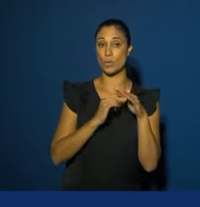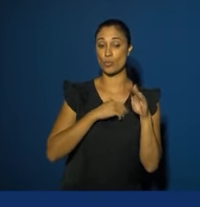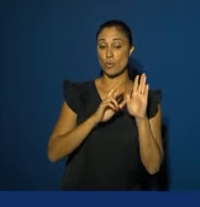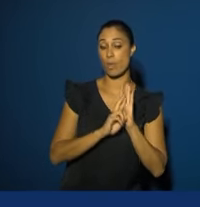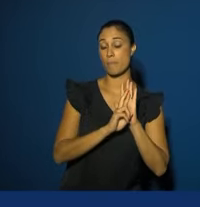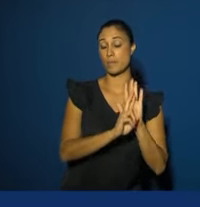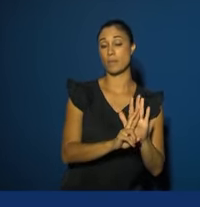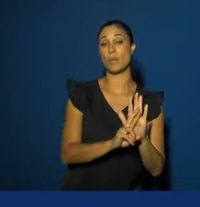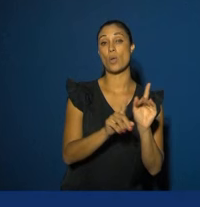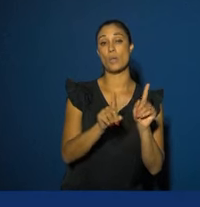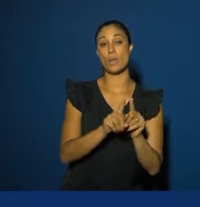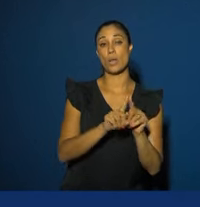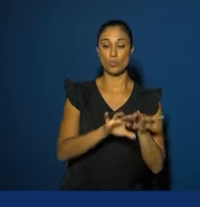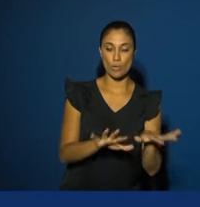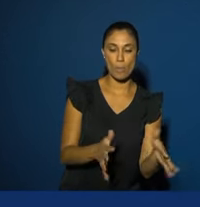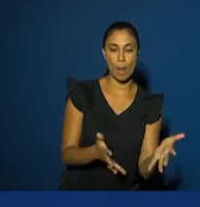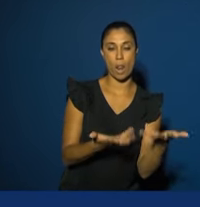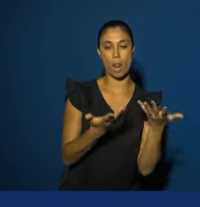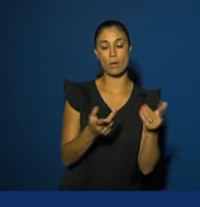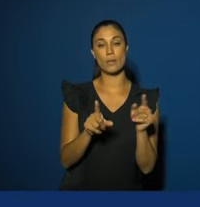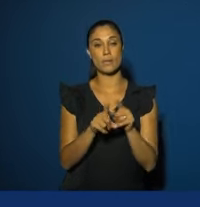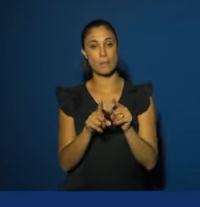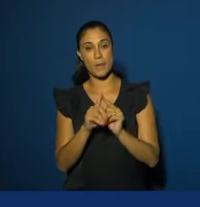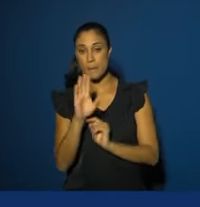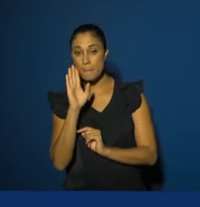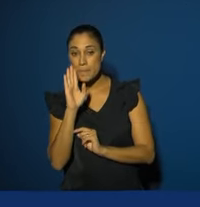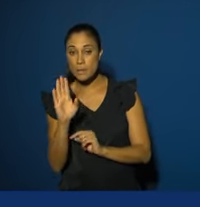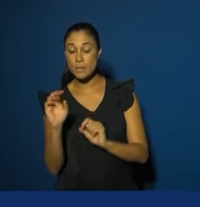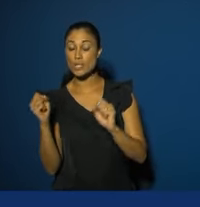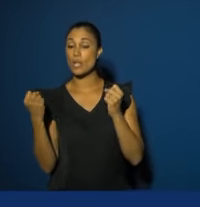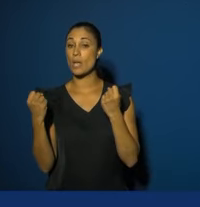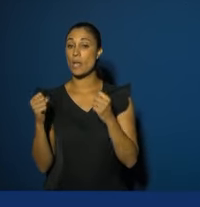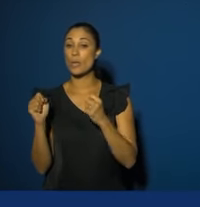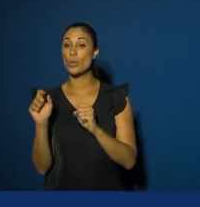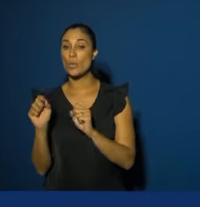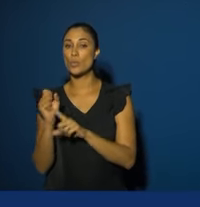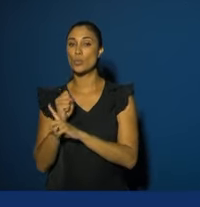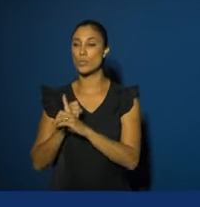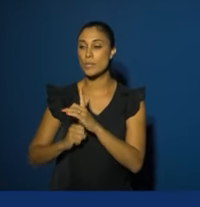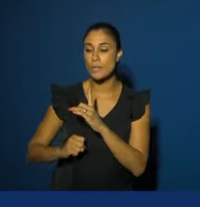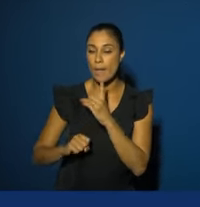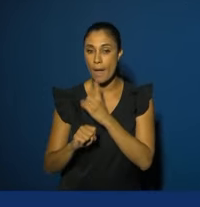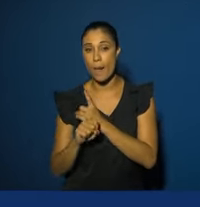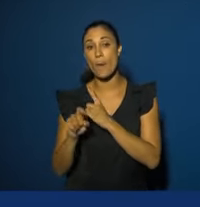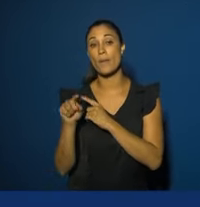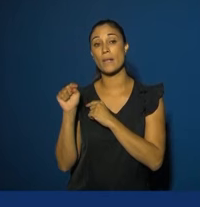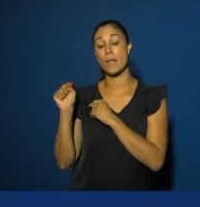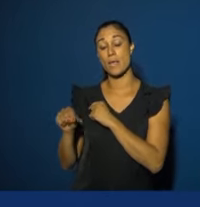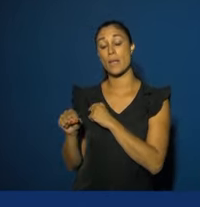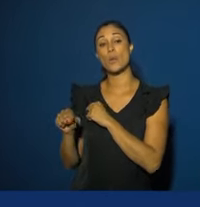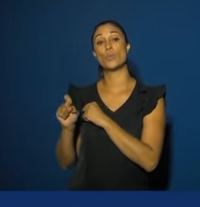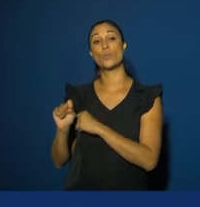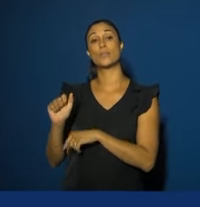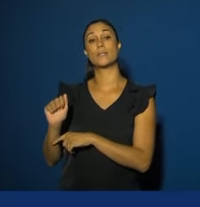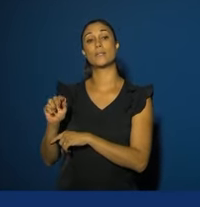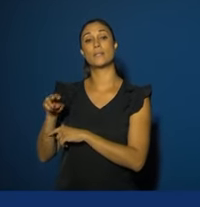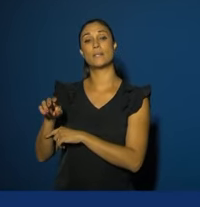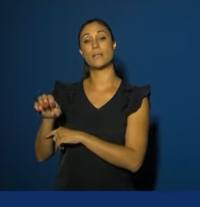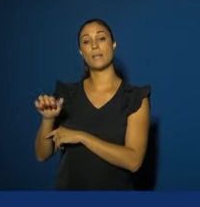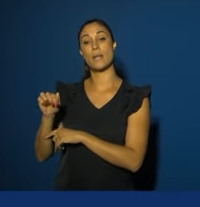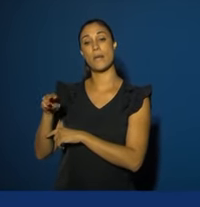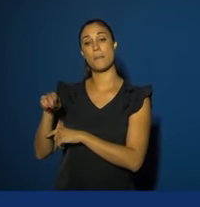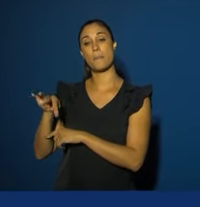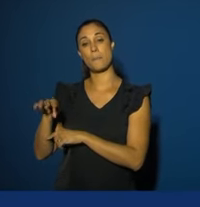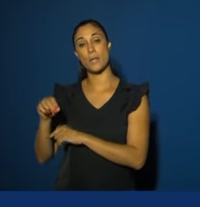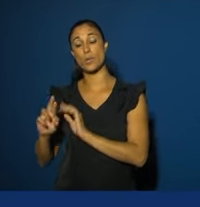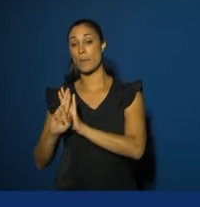representativa tanto de fomento e principalmente na indução do social que o saneamento representa virou o grande